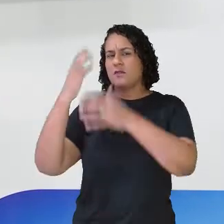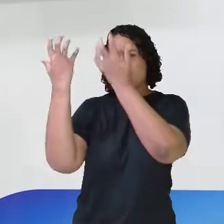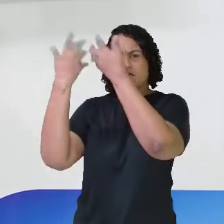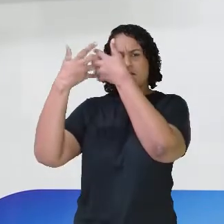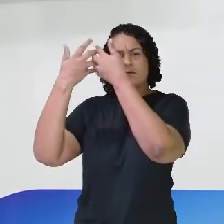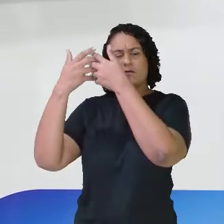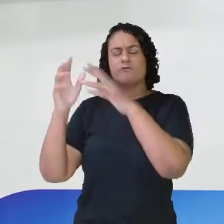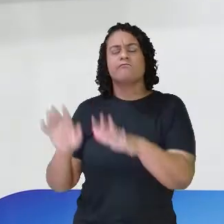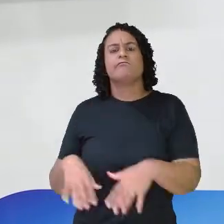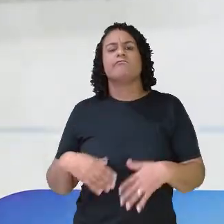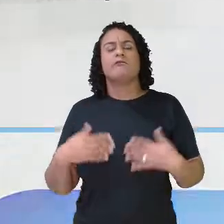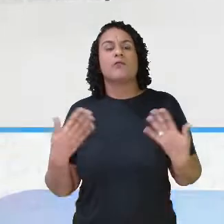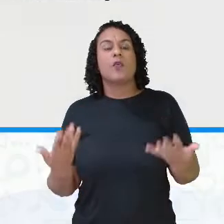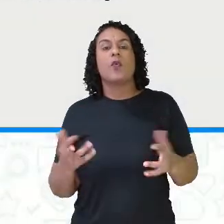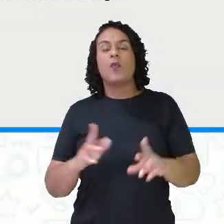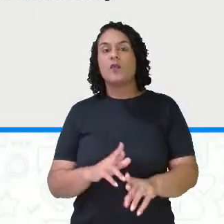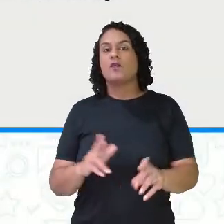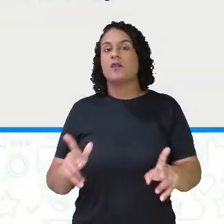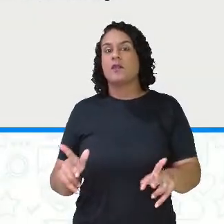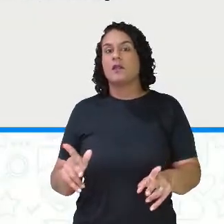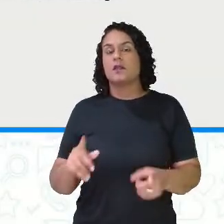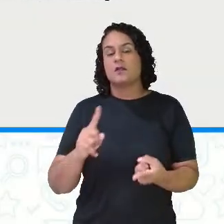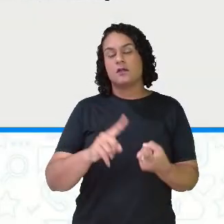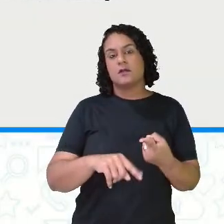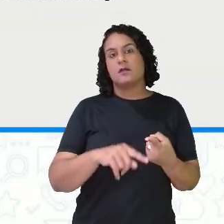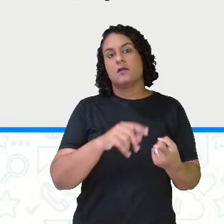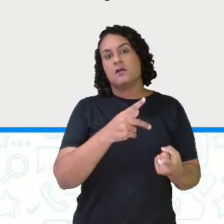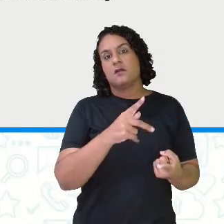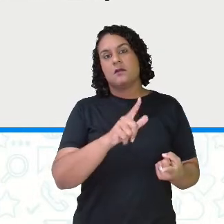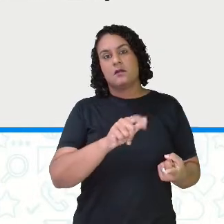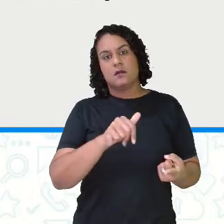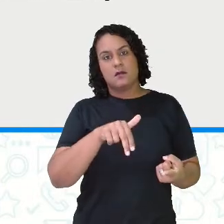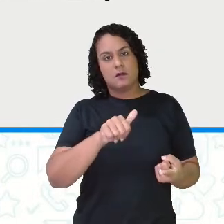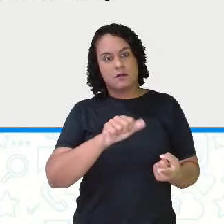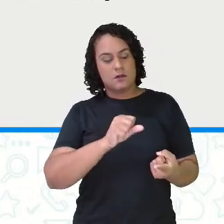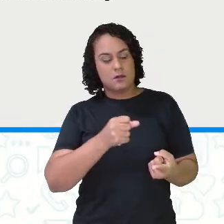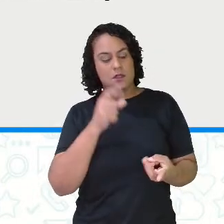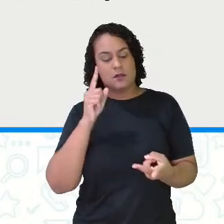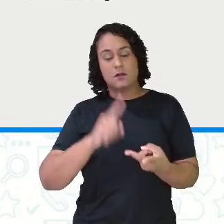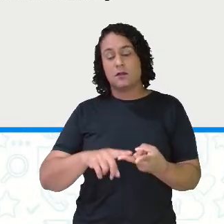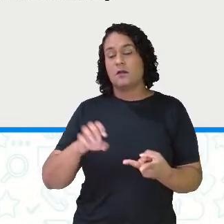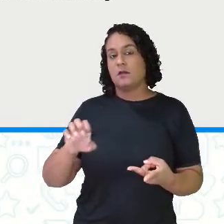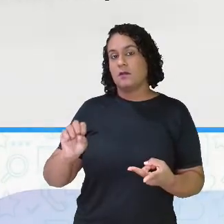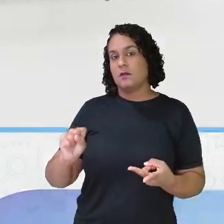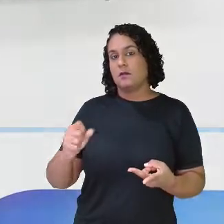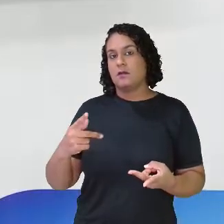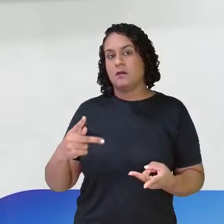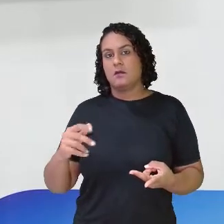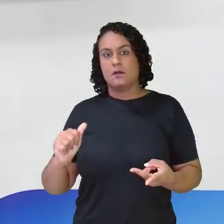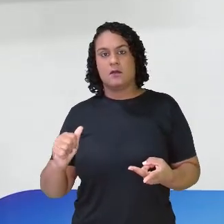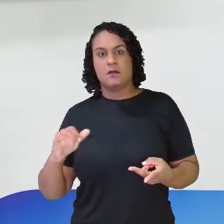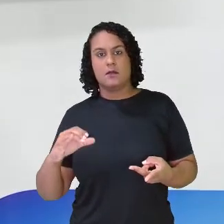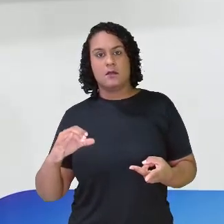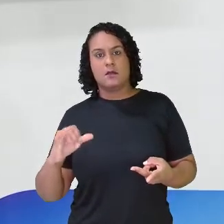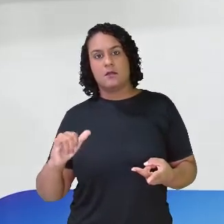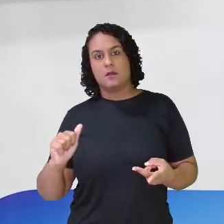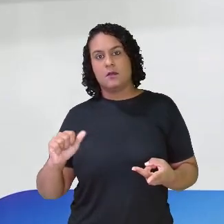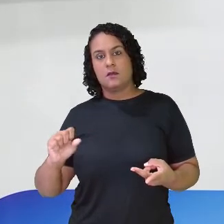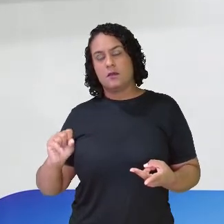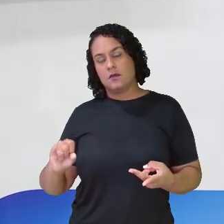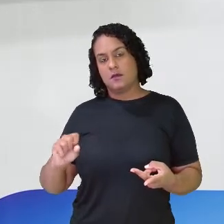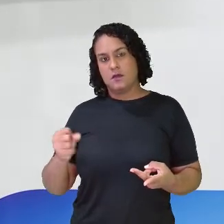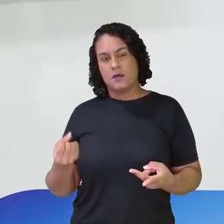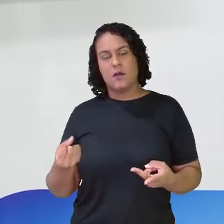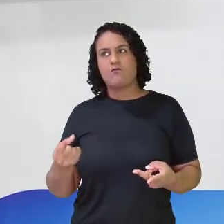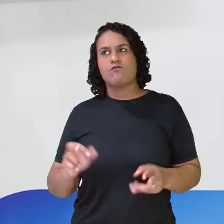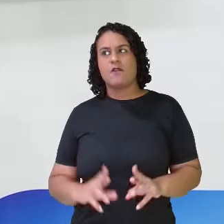é a diferença de figuras geométricas planas e figuras geométricas